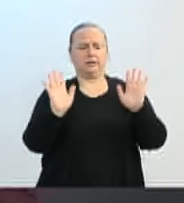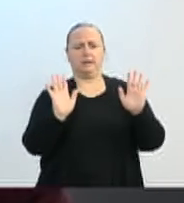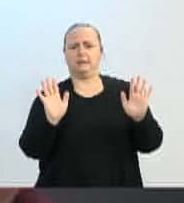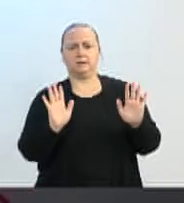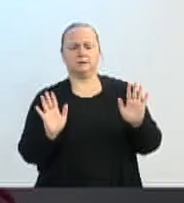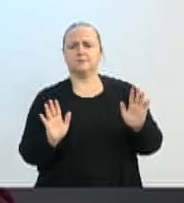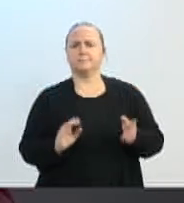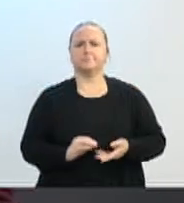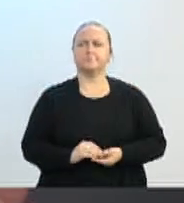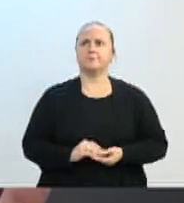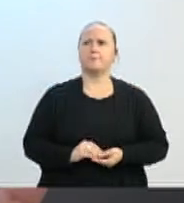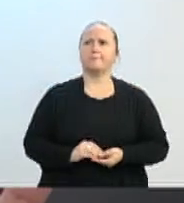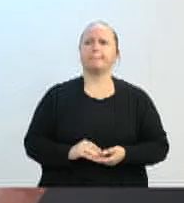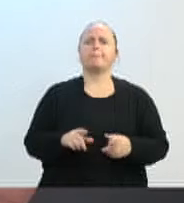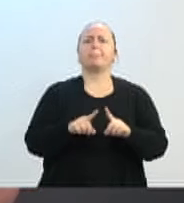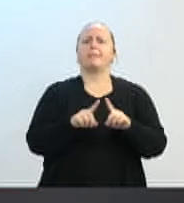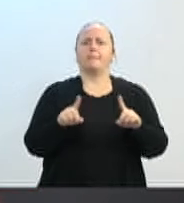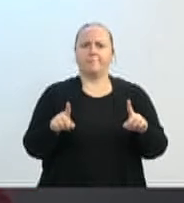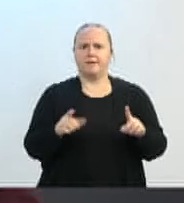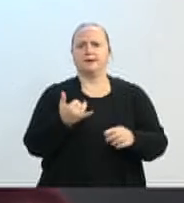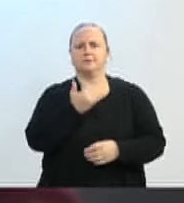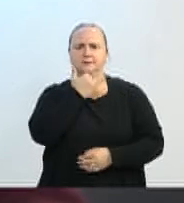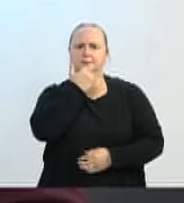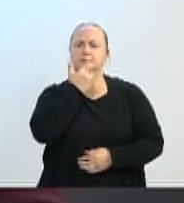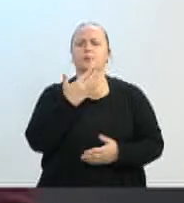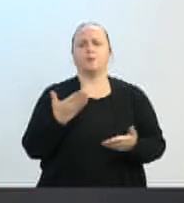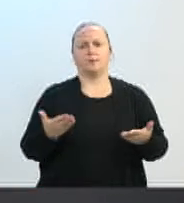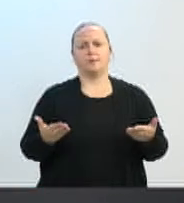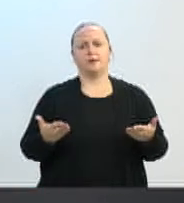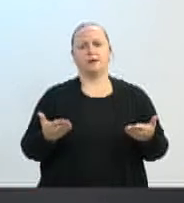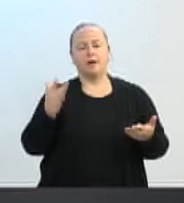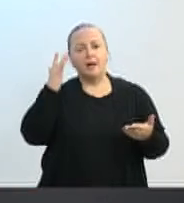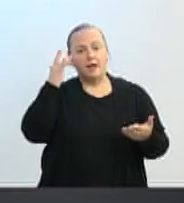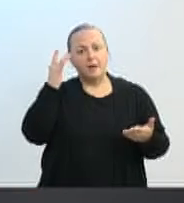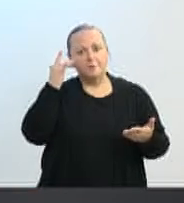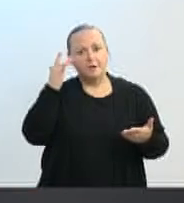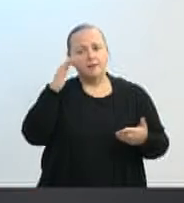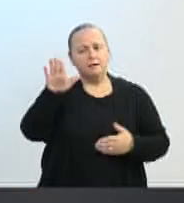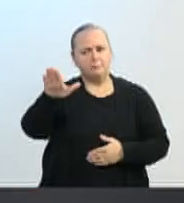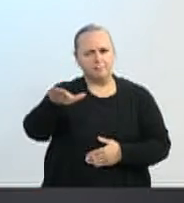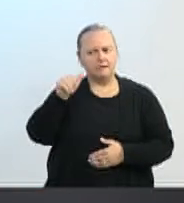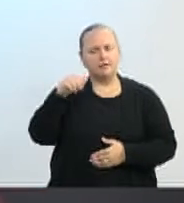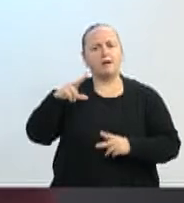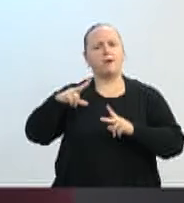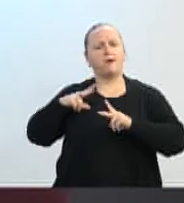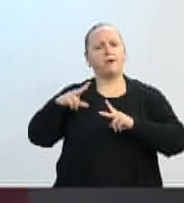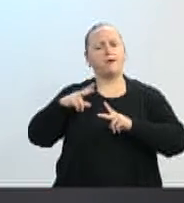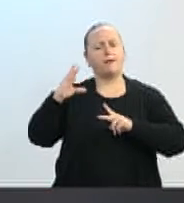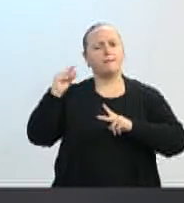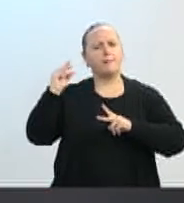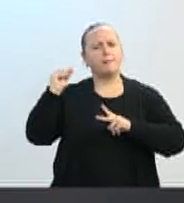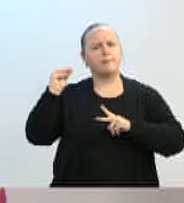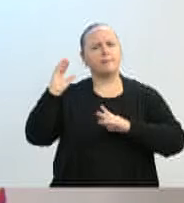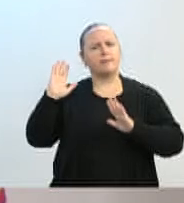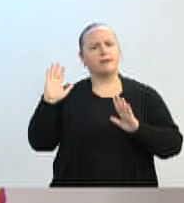Y, principalmente federal, mas aqui nós temos que fazer amanhã tem que pegar o ministro e dar uma conversadinha no pé da orelha com ele.